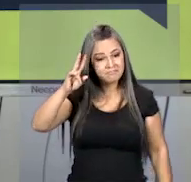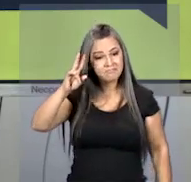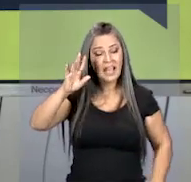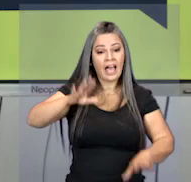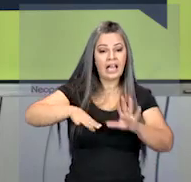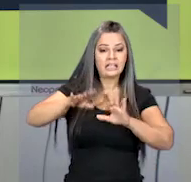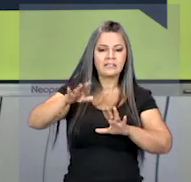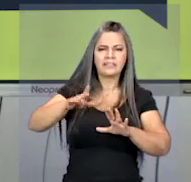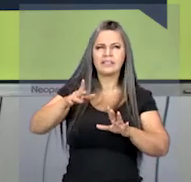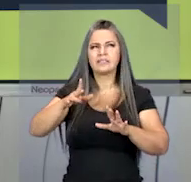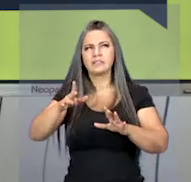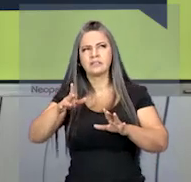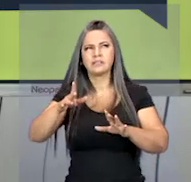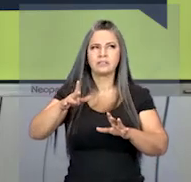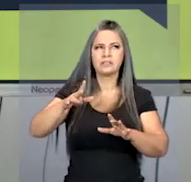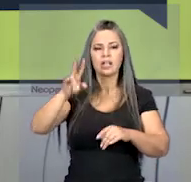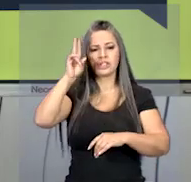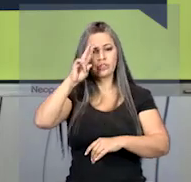drama real,